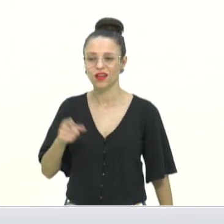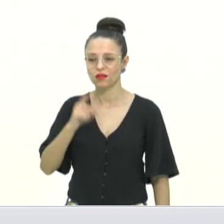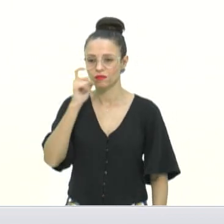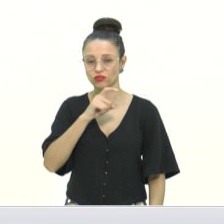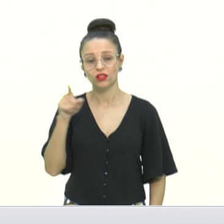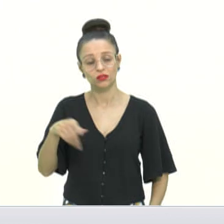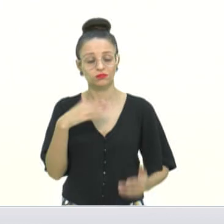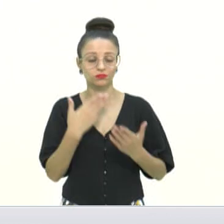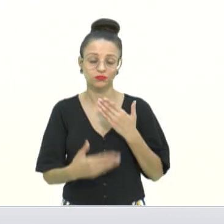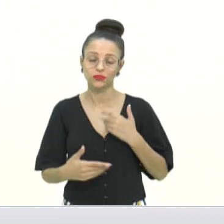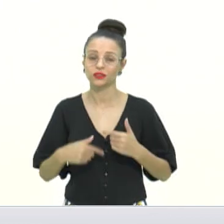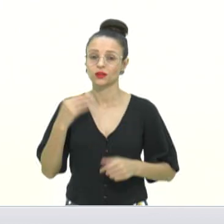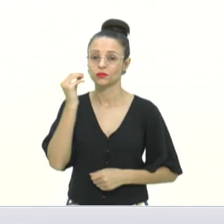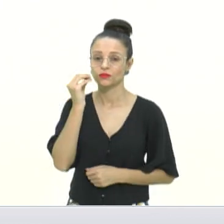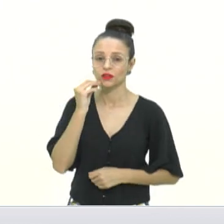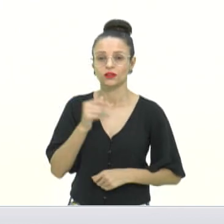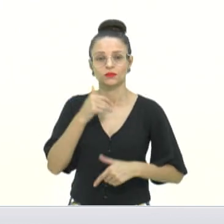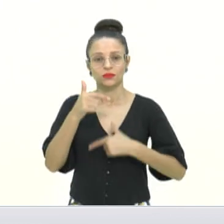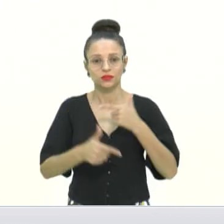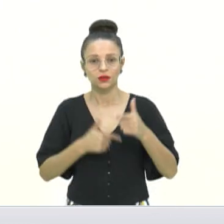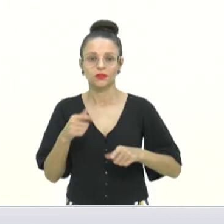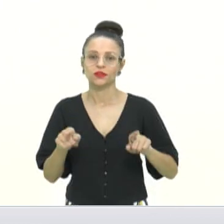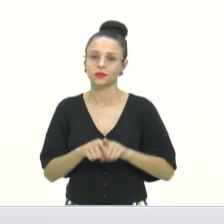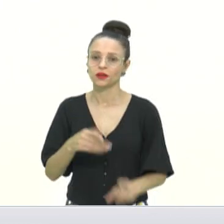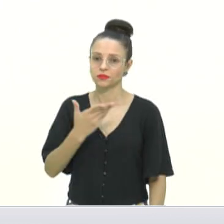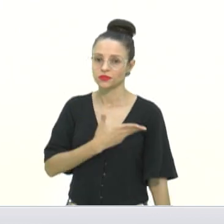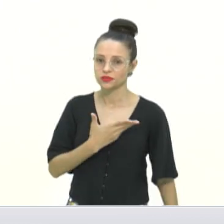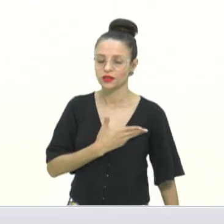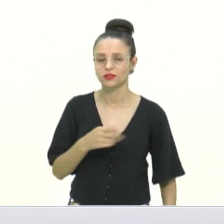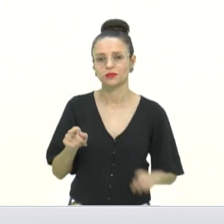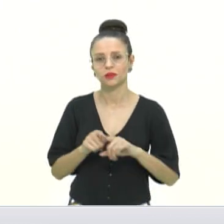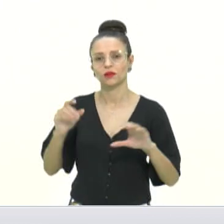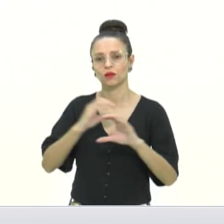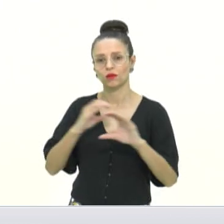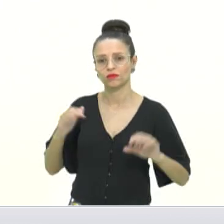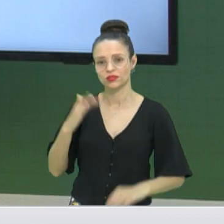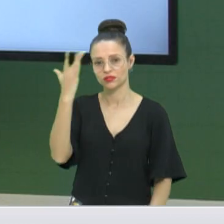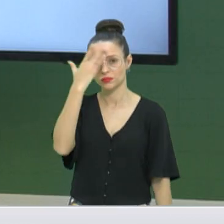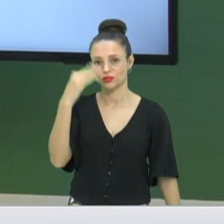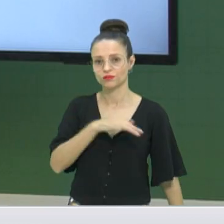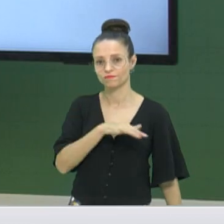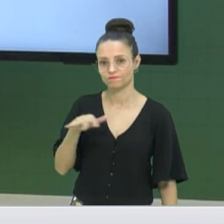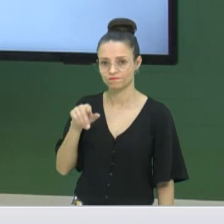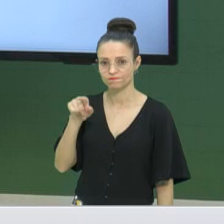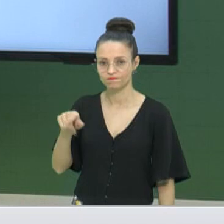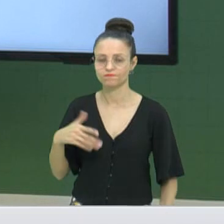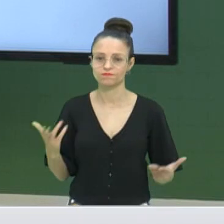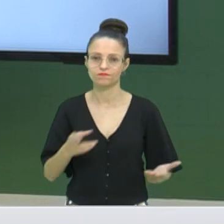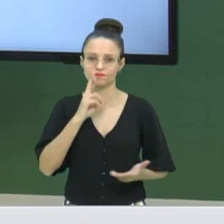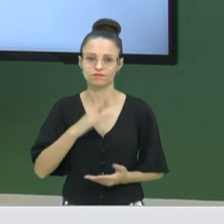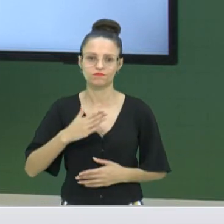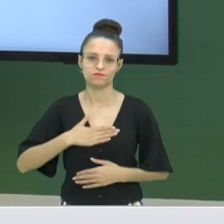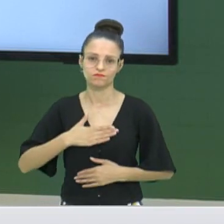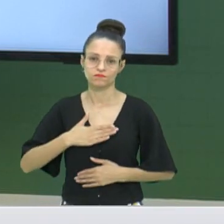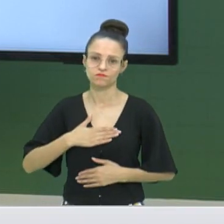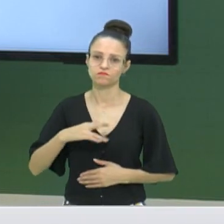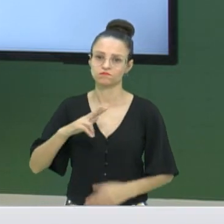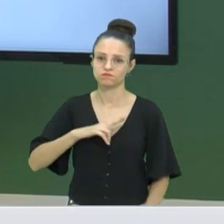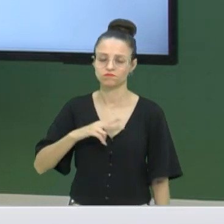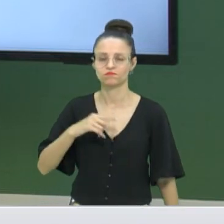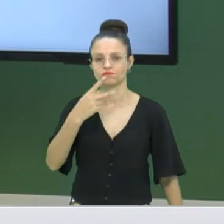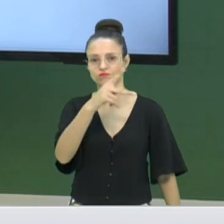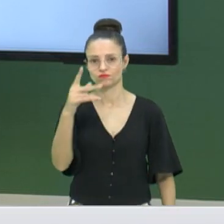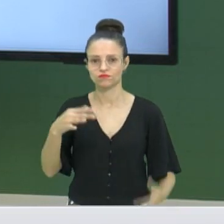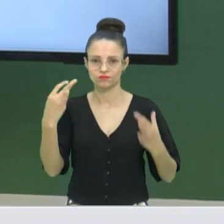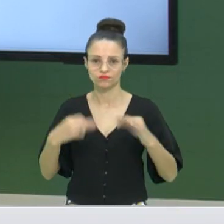muitas oportunidades de trabalho, bem como amizades e credibilidade perante os seus pares. Tá? É uma resposta da prof, a sua deve